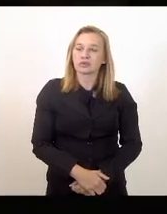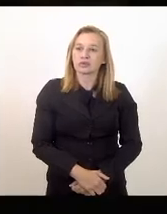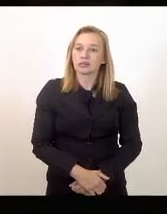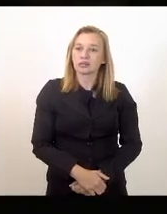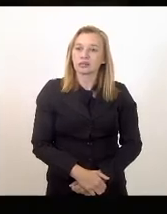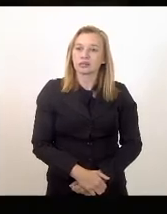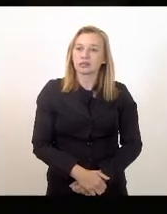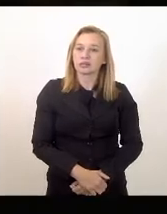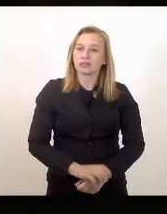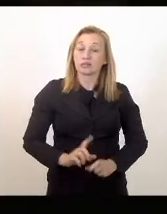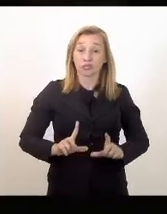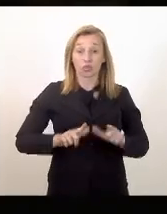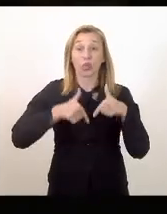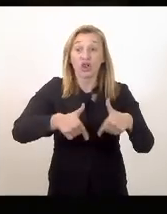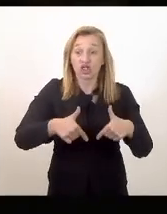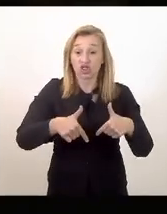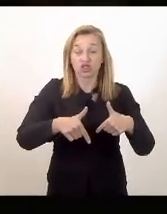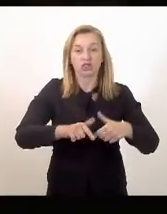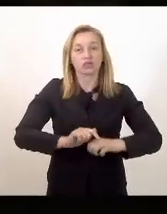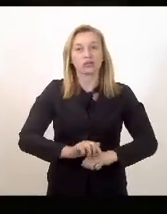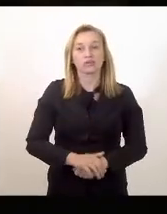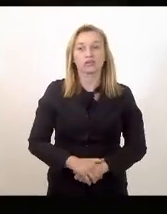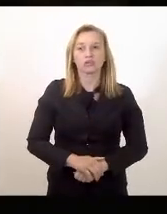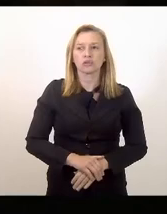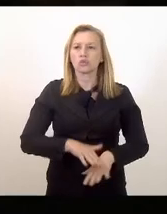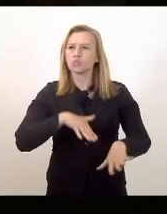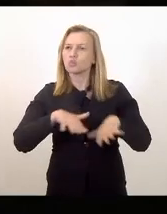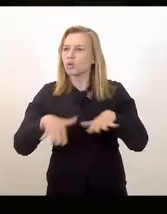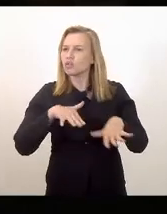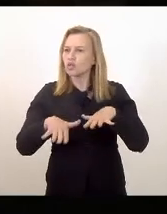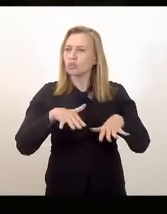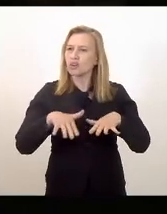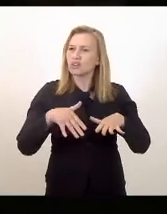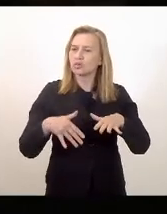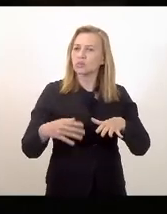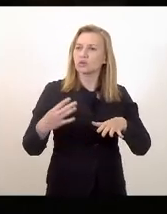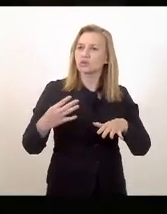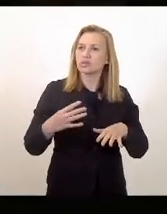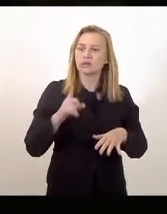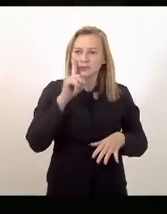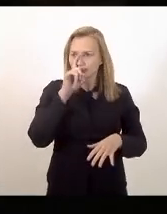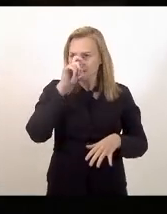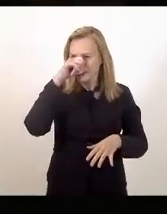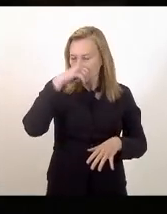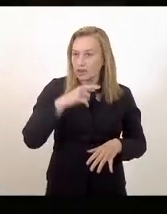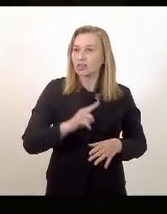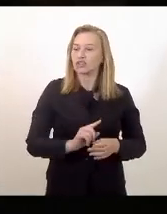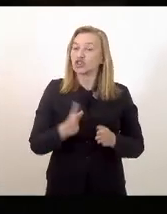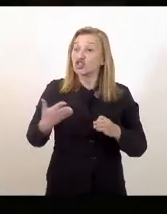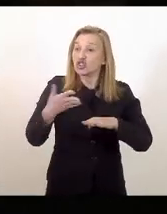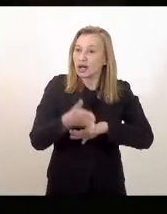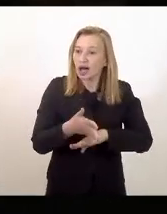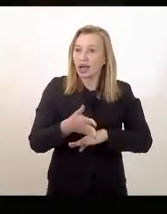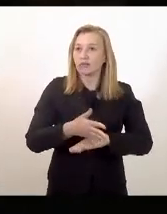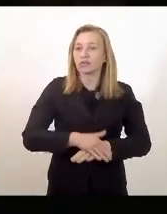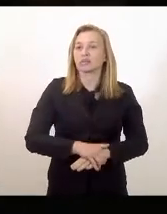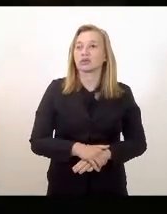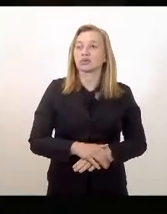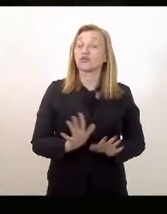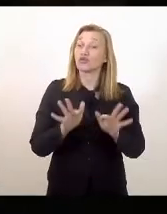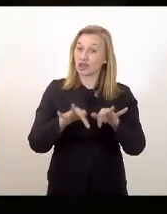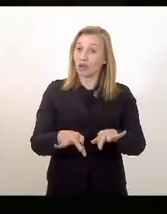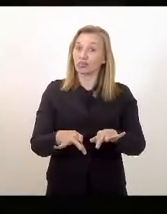através das ações, através dos movimentos de resistência, chegarmos ao